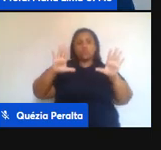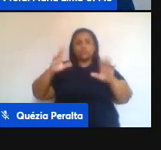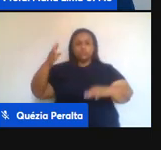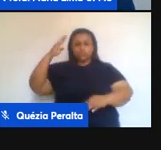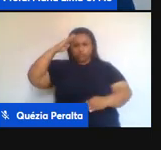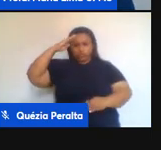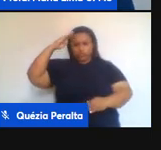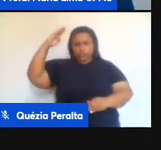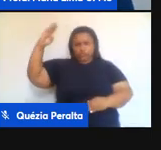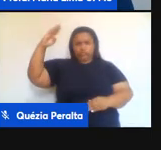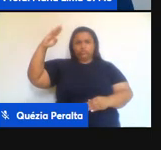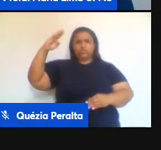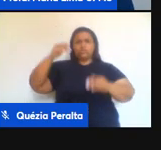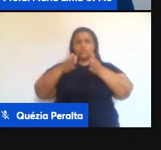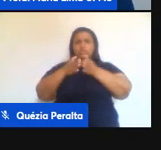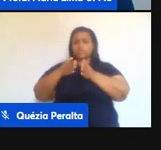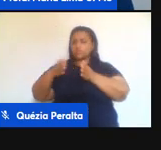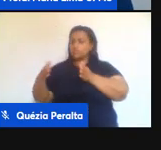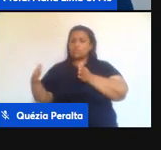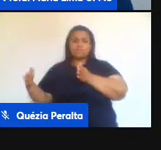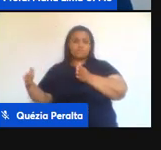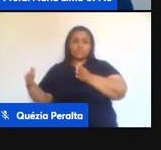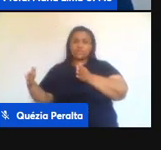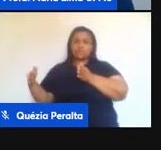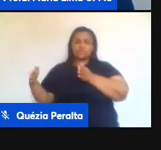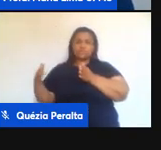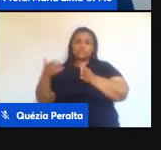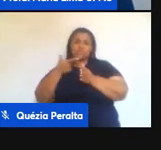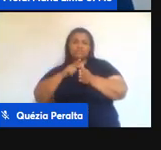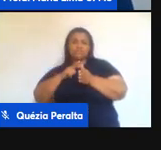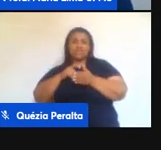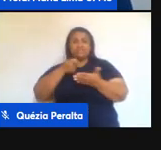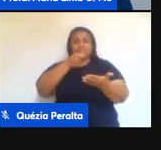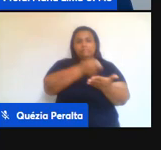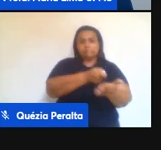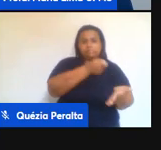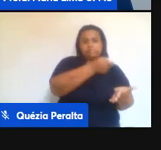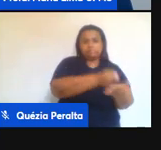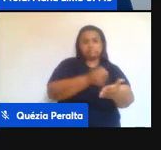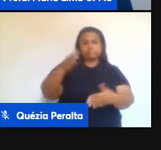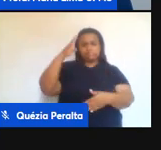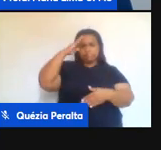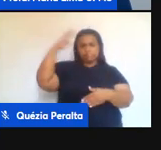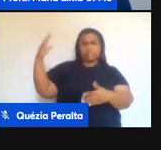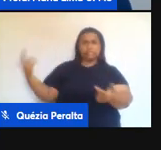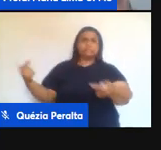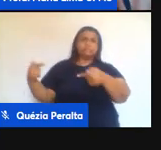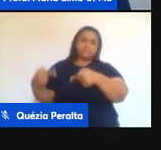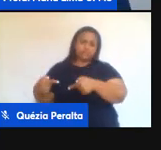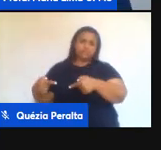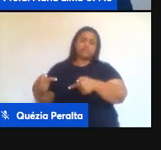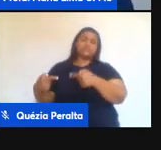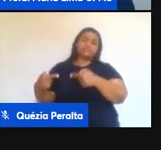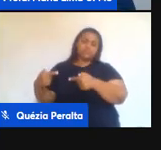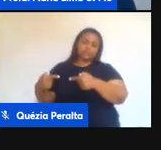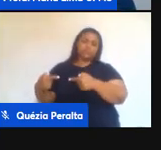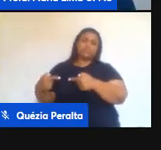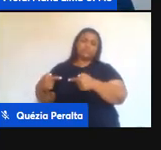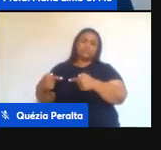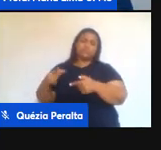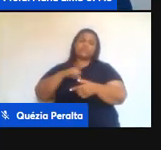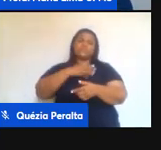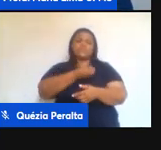maior período sem golpes políticos militares da história do país. Apesar de nós termos vivido alguns